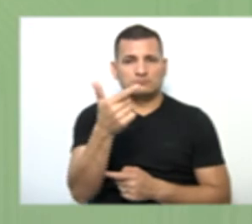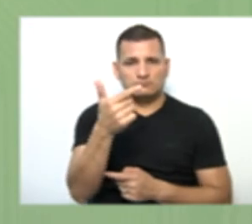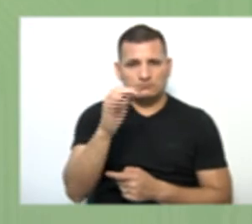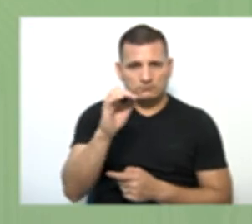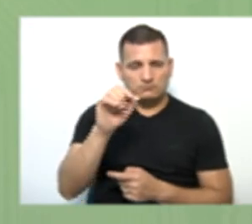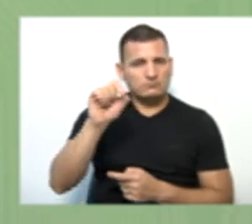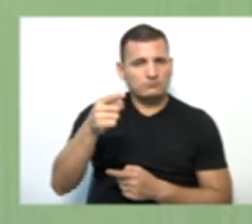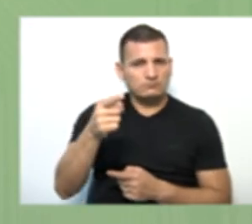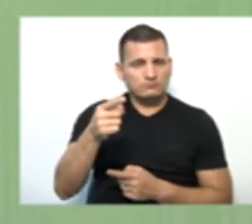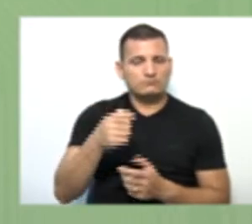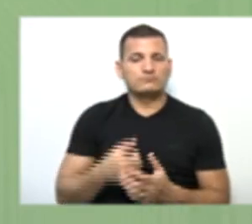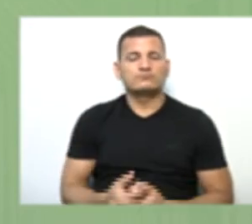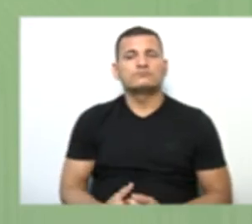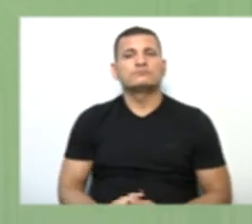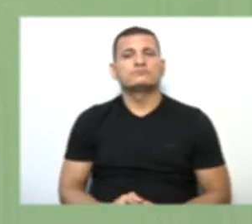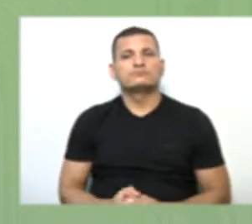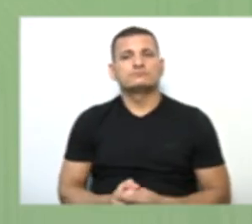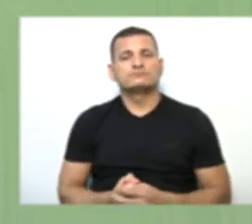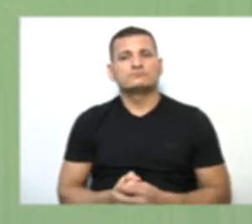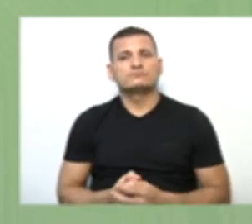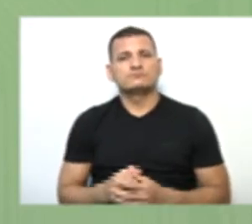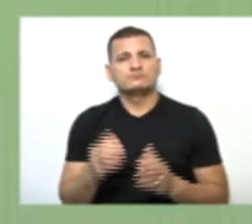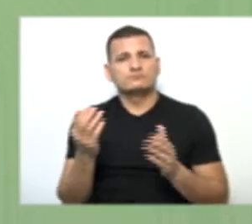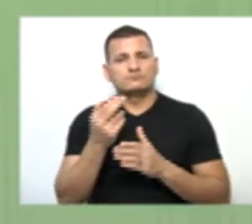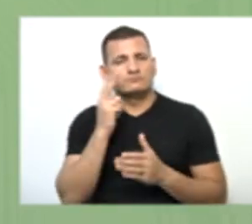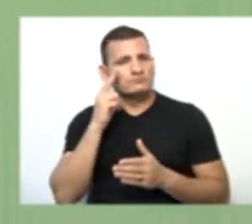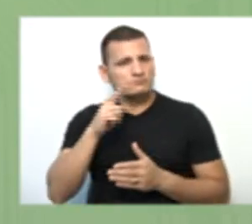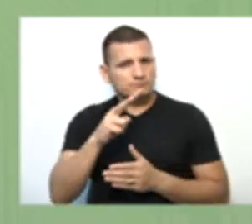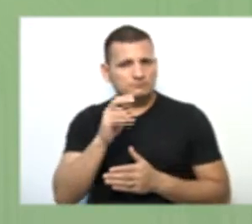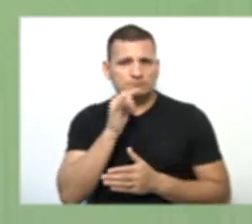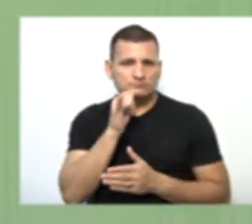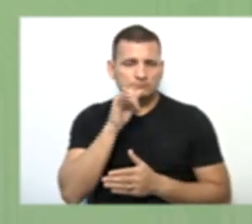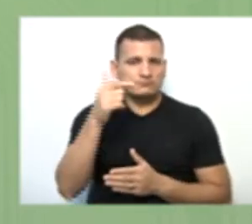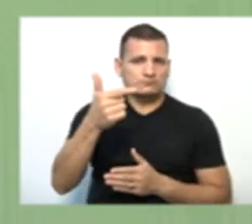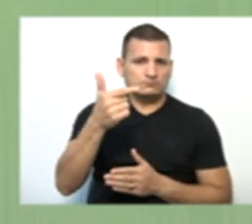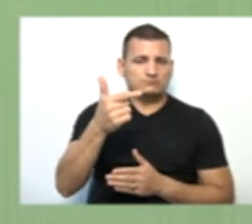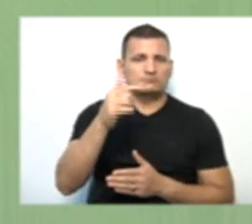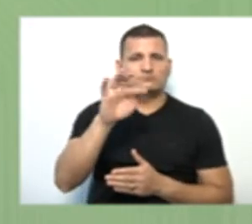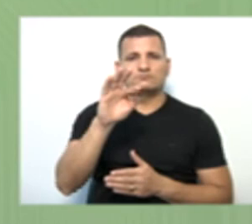mil. Agora vamos para o exemplo de lançamento de segunda fórmula.